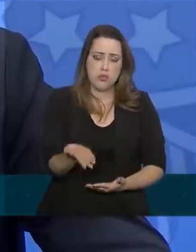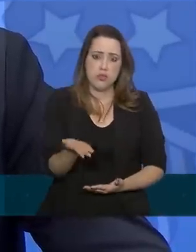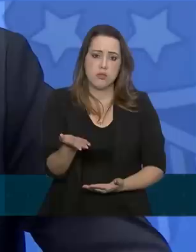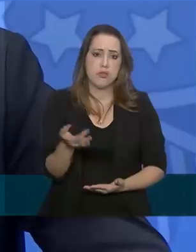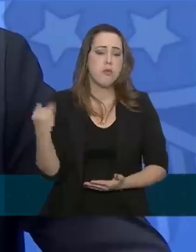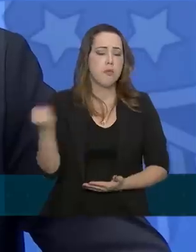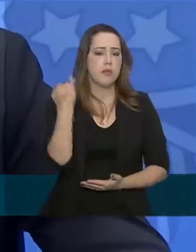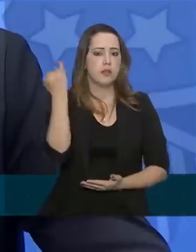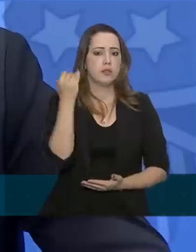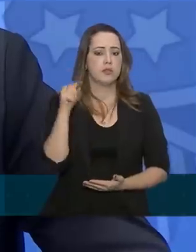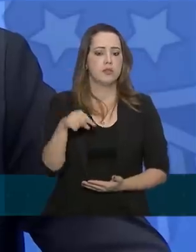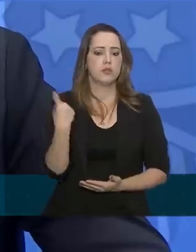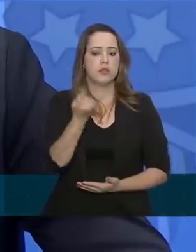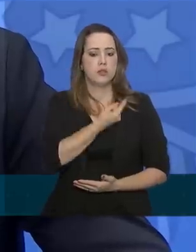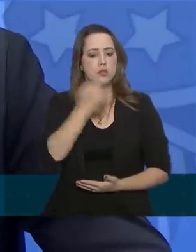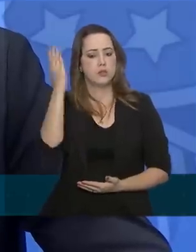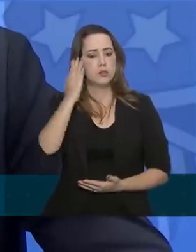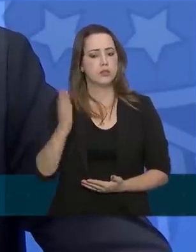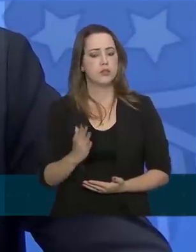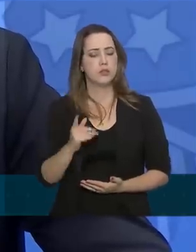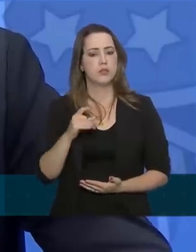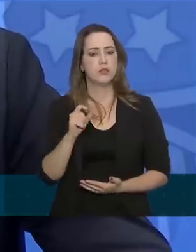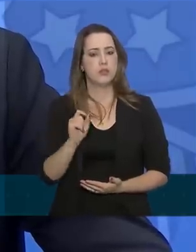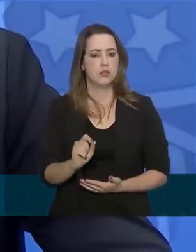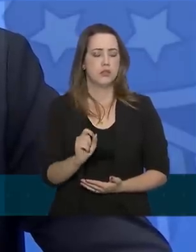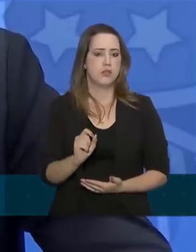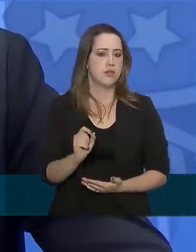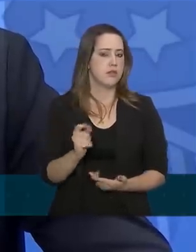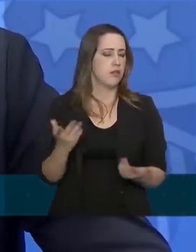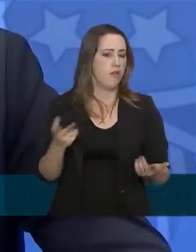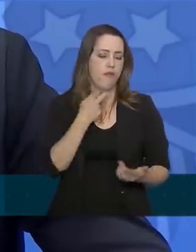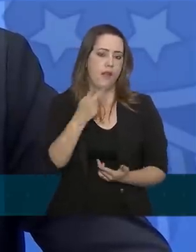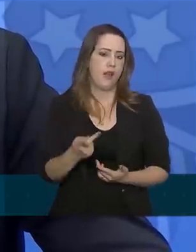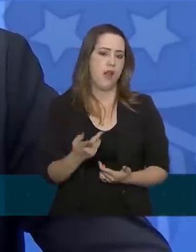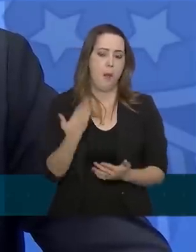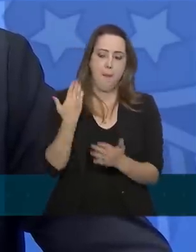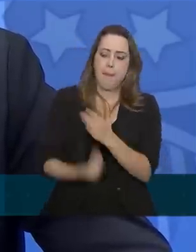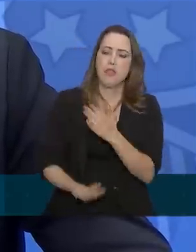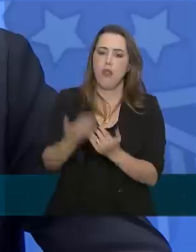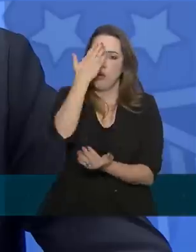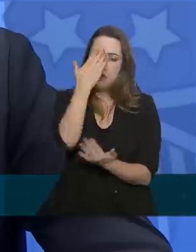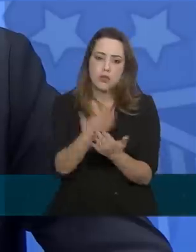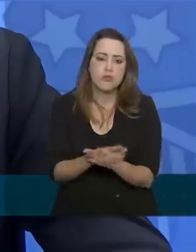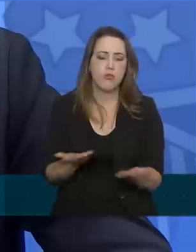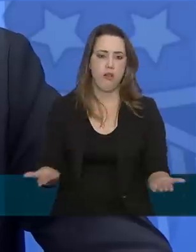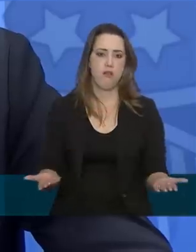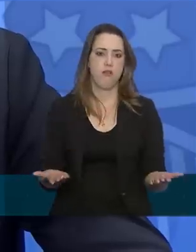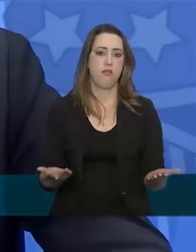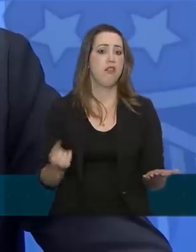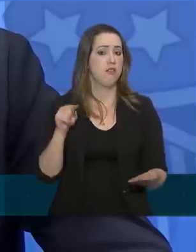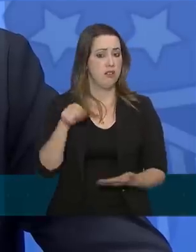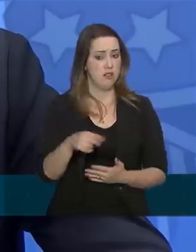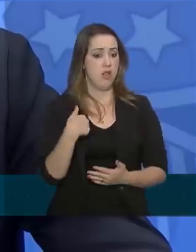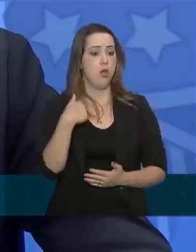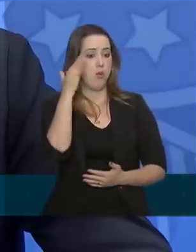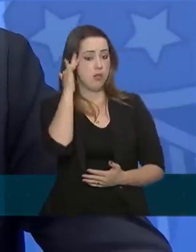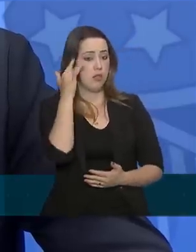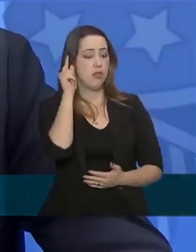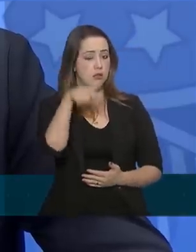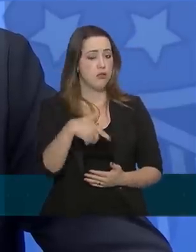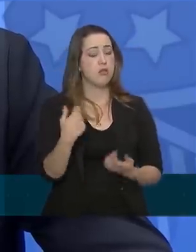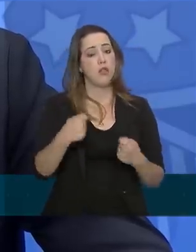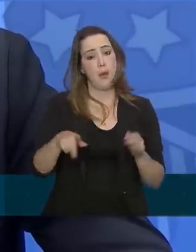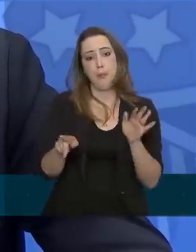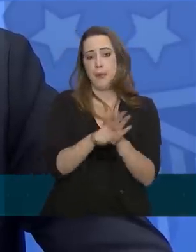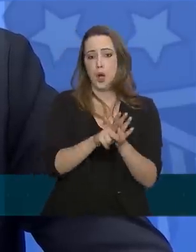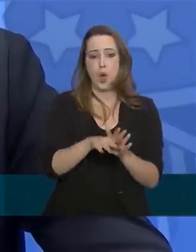importância para o nosso brasil então a correção da perdeu a confiança é isso aí não entendeu uma pena uma pena